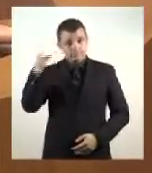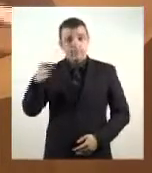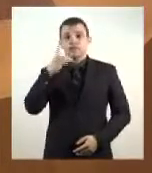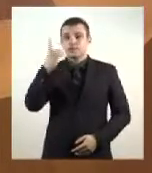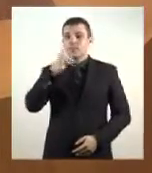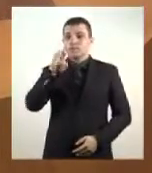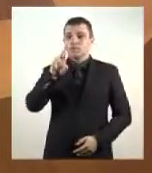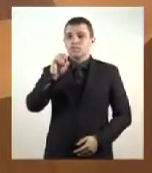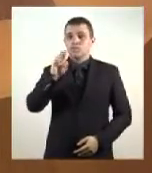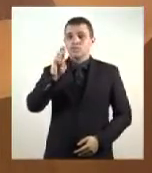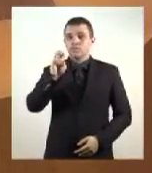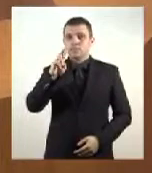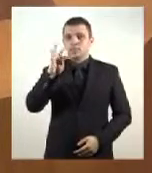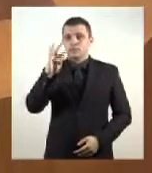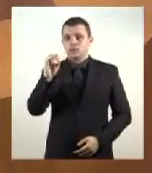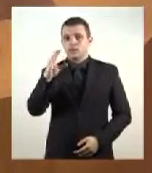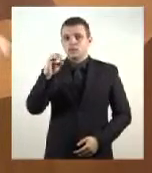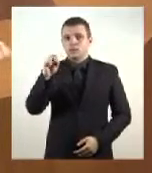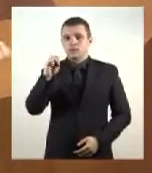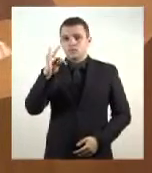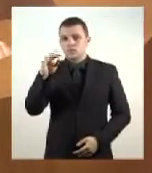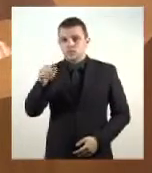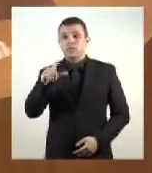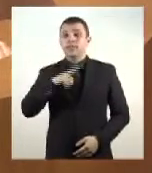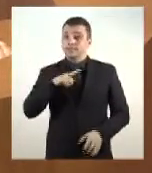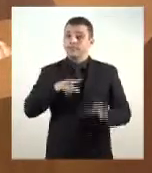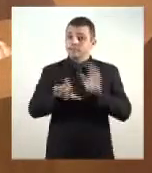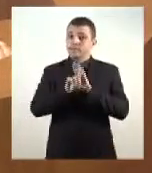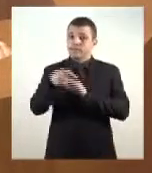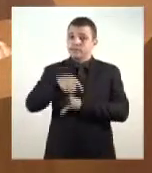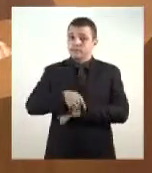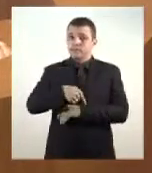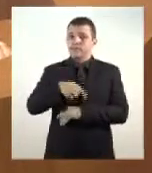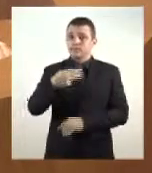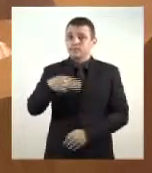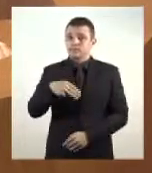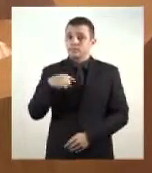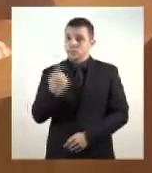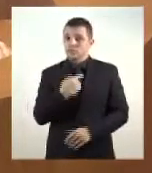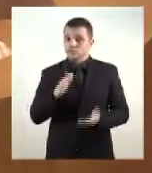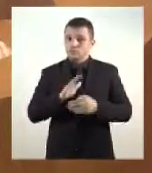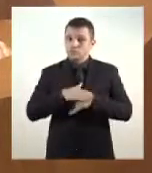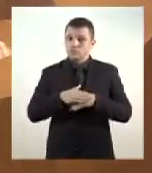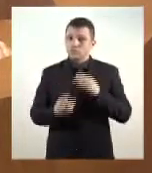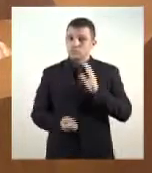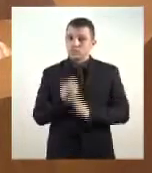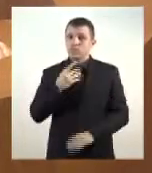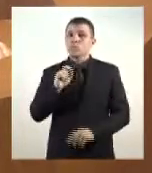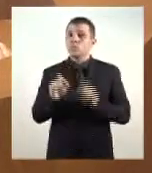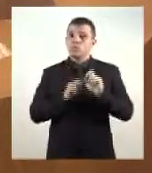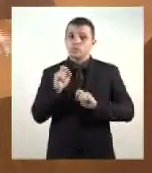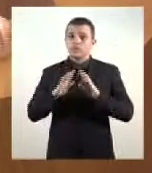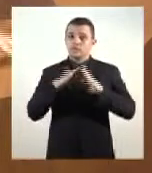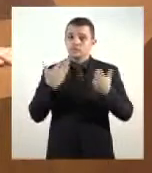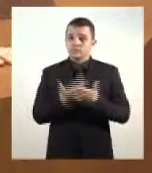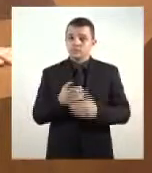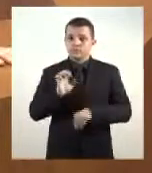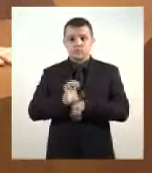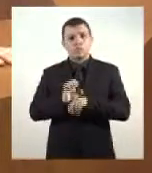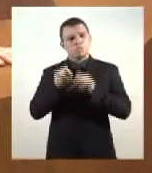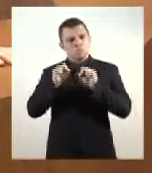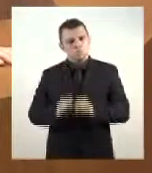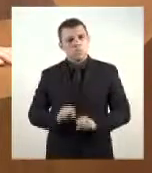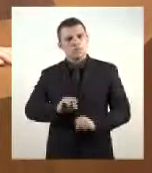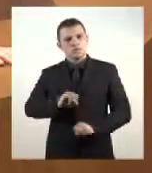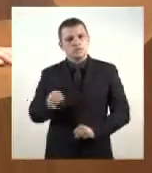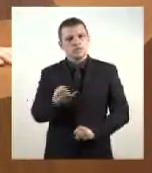Costa, existe uma lei de nossa autoria, deputada Andréa, que prevê que as escolas estaduais, elas poderão ser